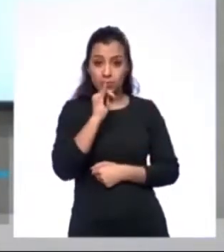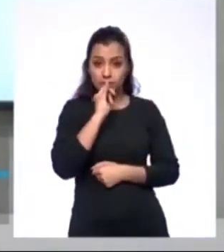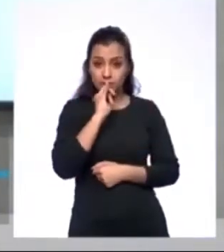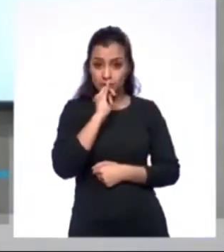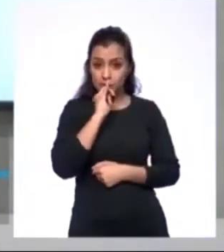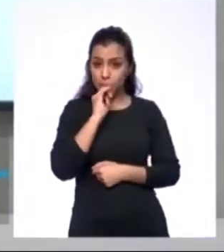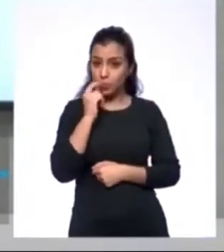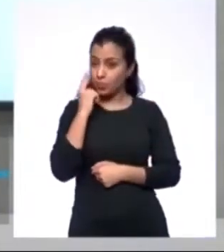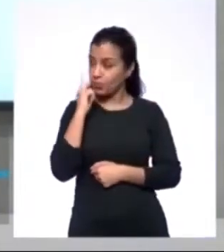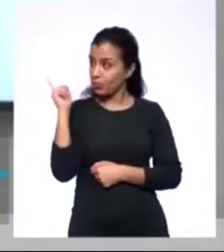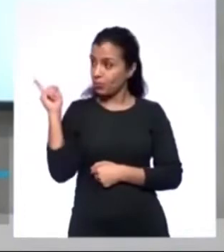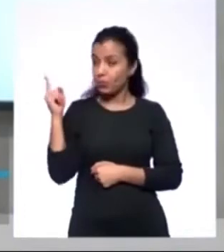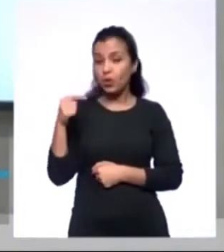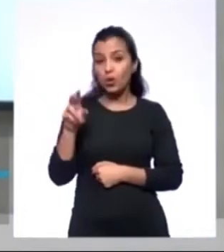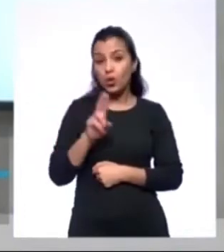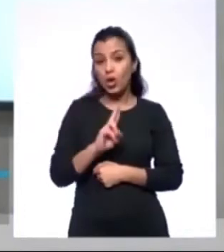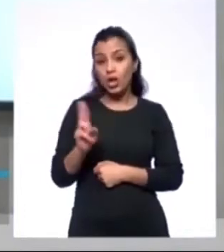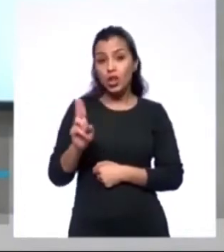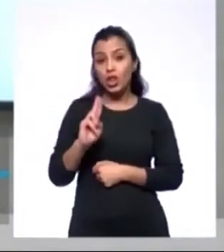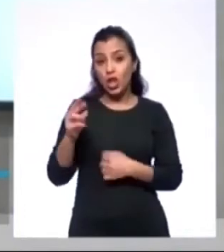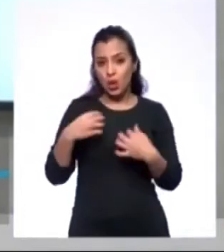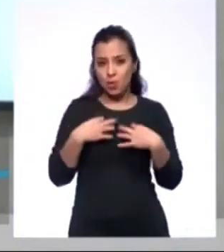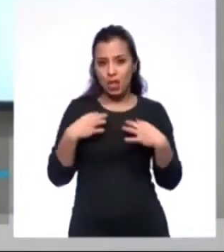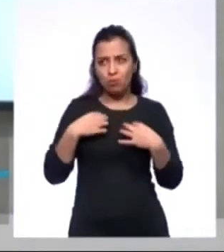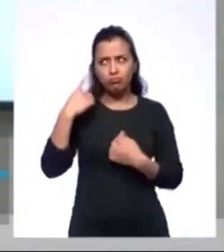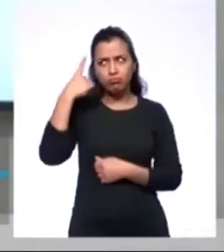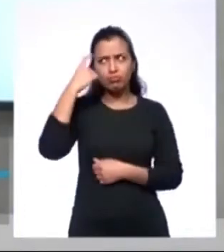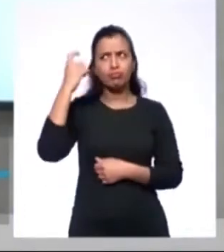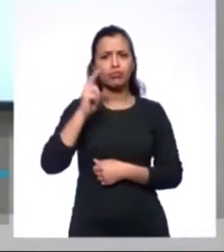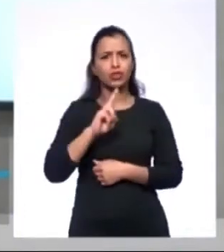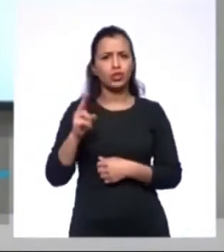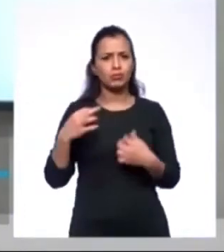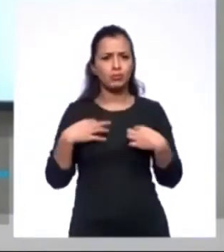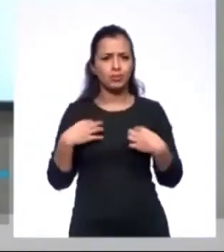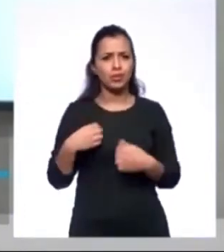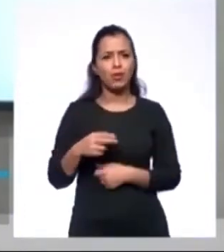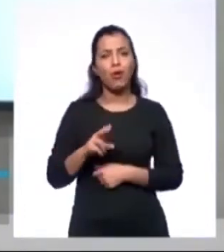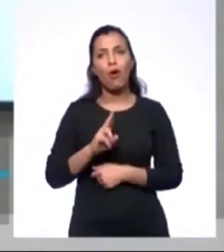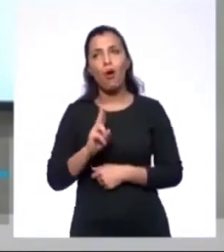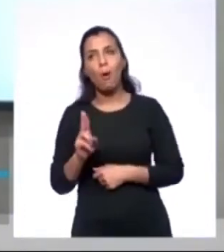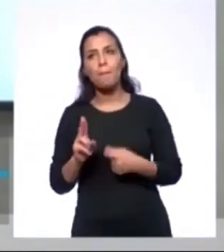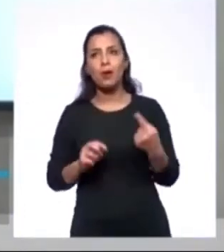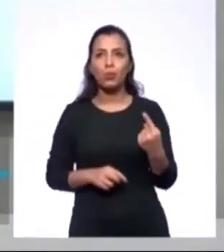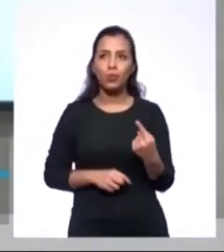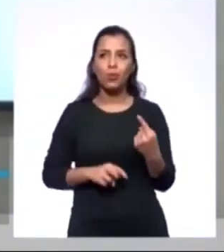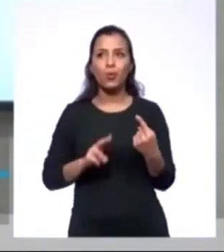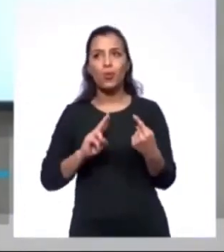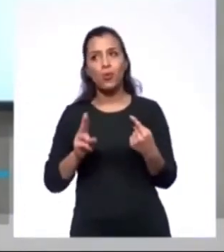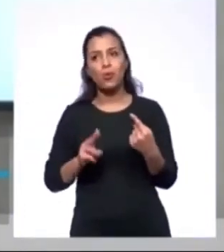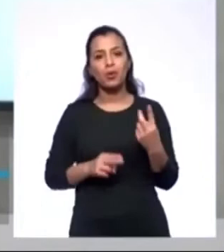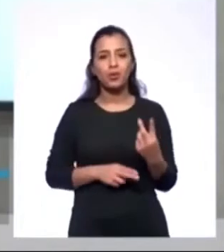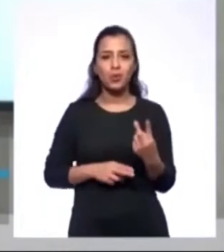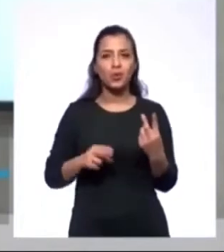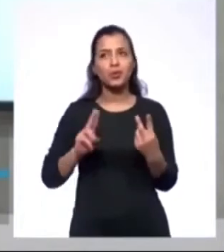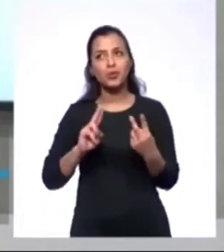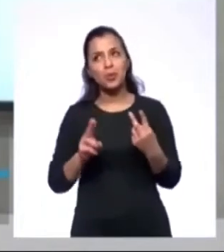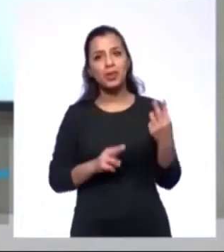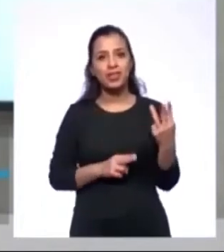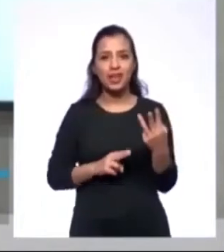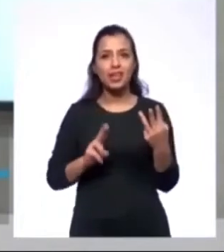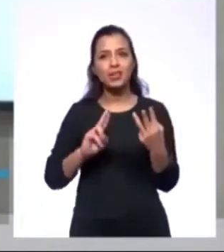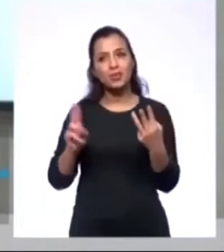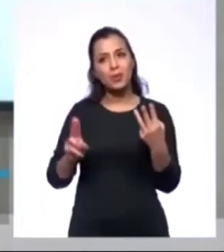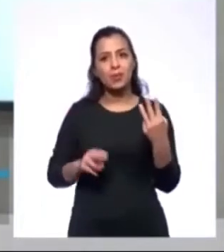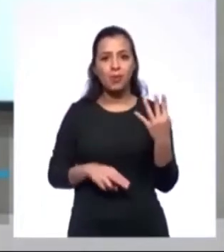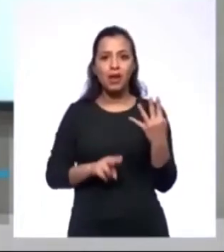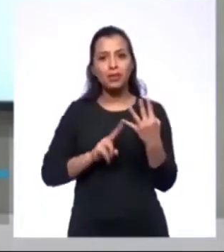fiz ó eu dei nome as roupas ó vou para um roupa dois vou para três roupa quatro roupa cinco roupa seis roupa7